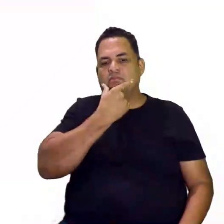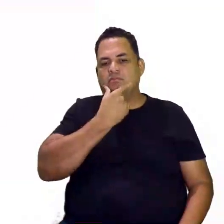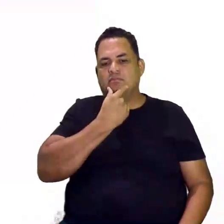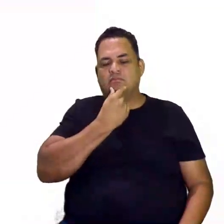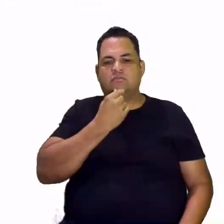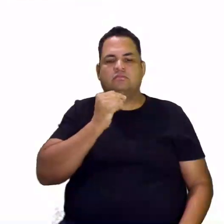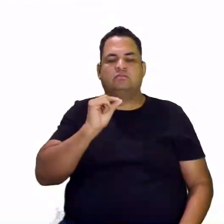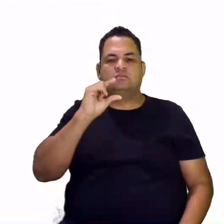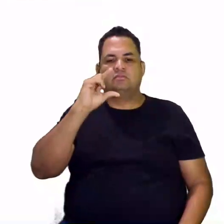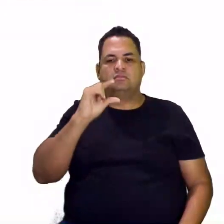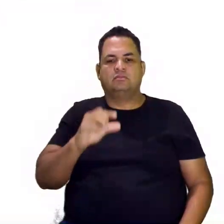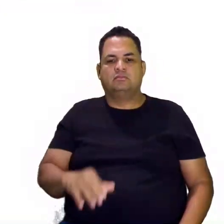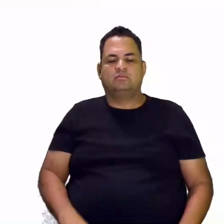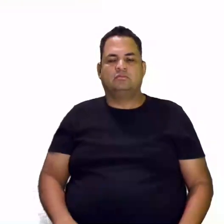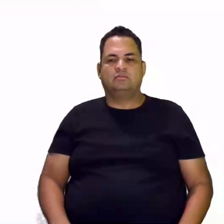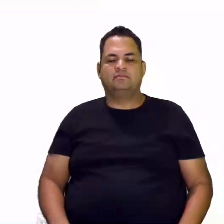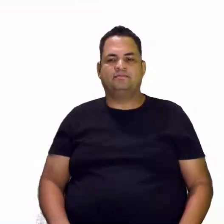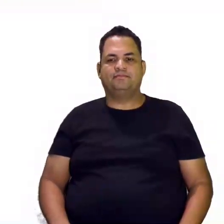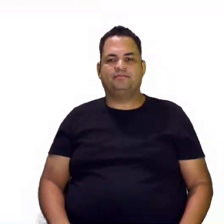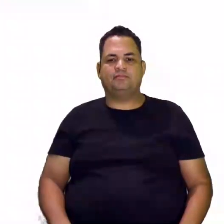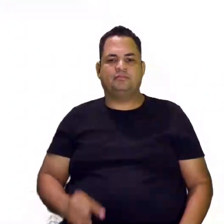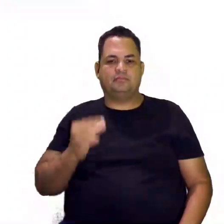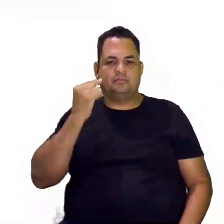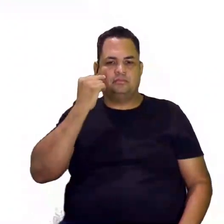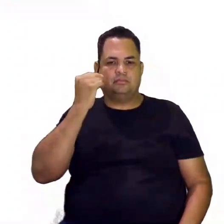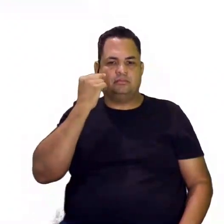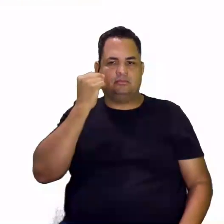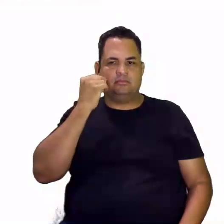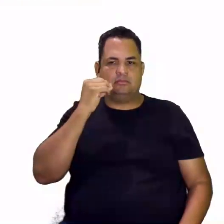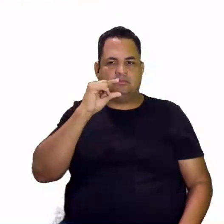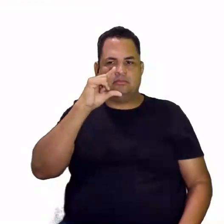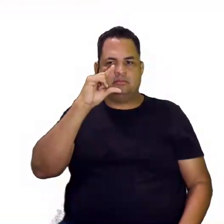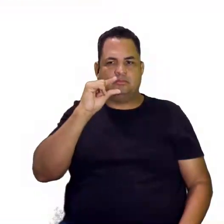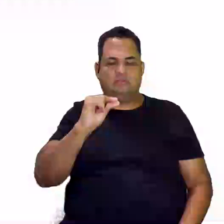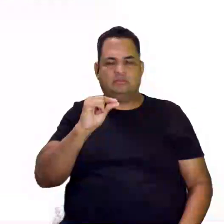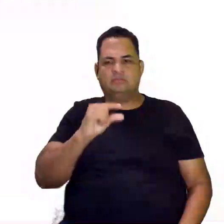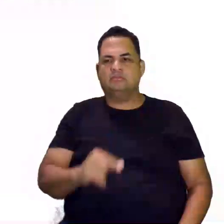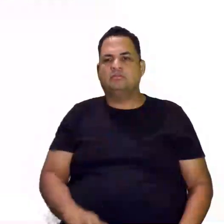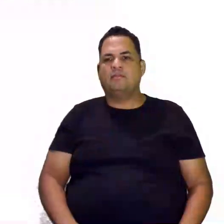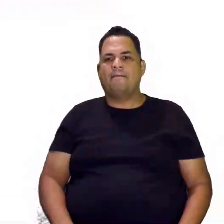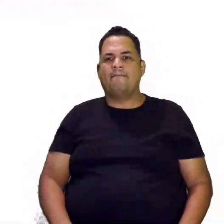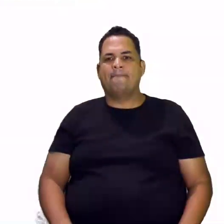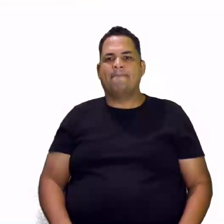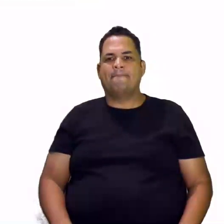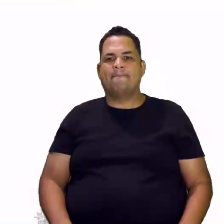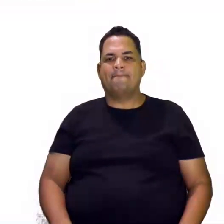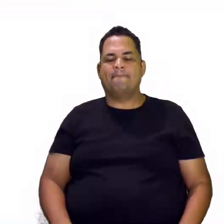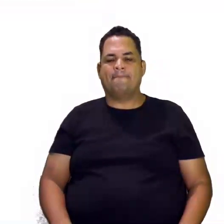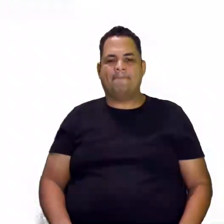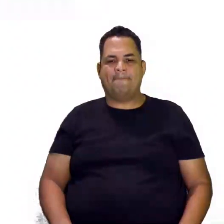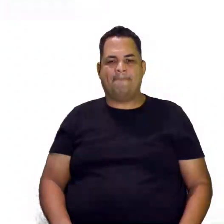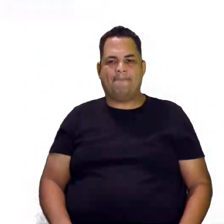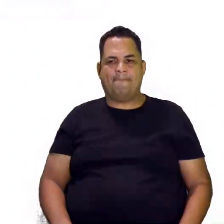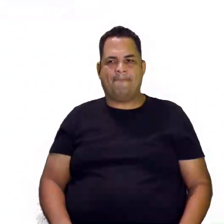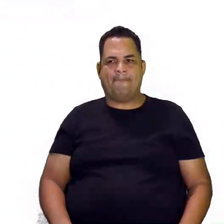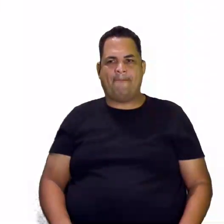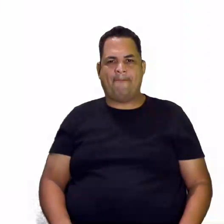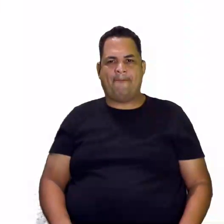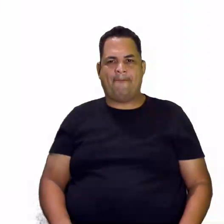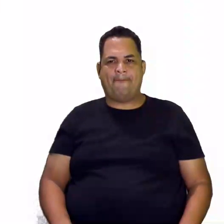pouquinho mais reduzida. E o pelo na face também, em relação ao Paranthropus, já diminuiu,